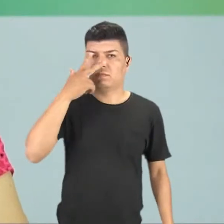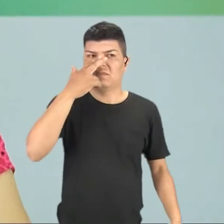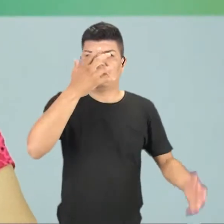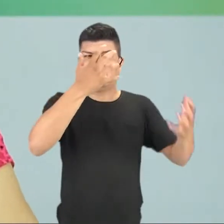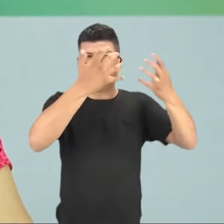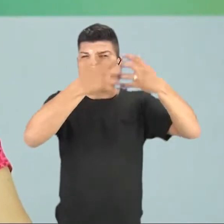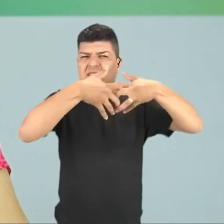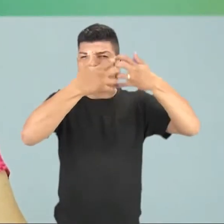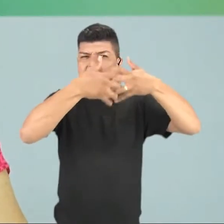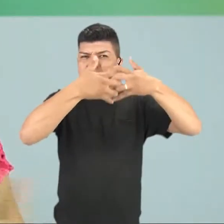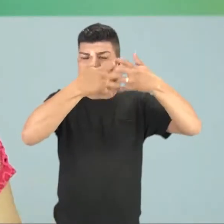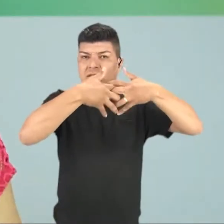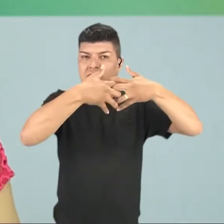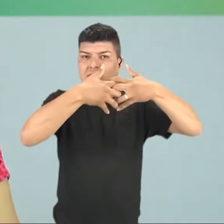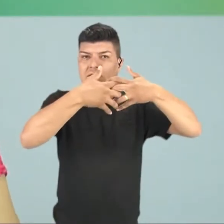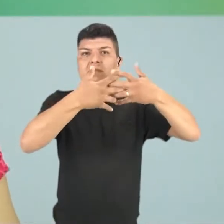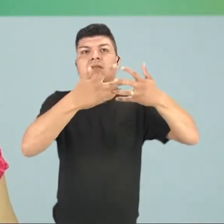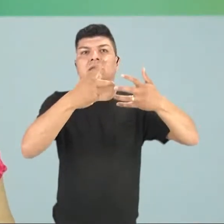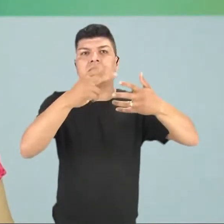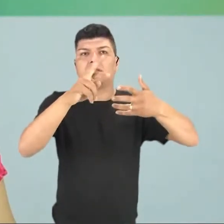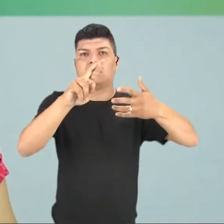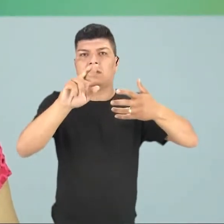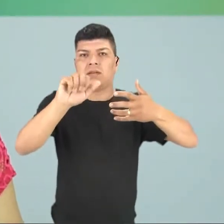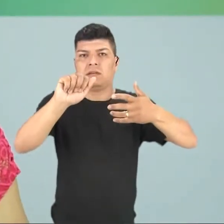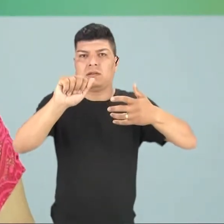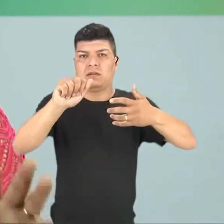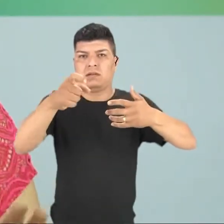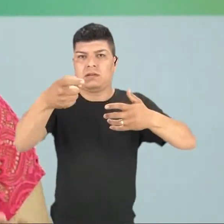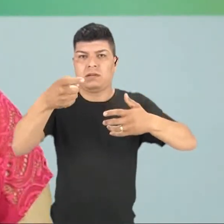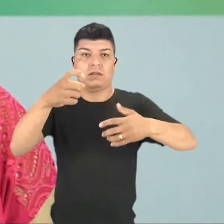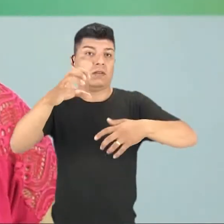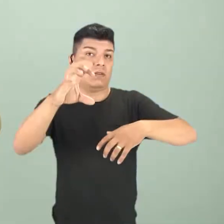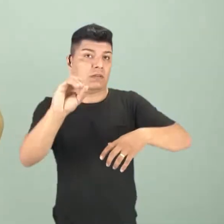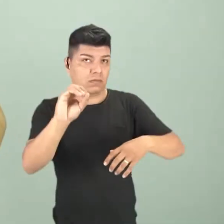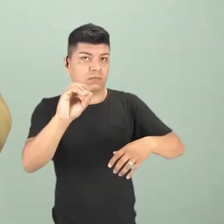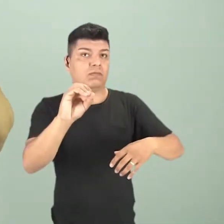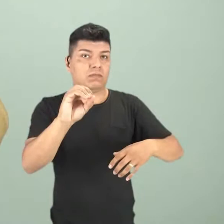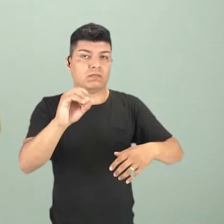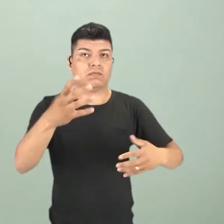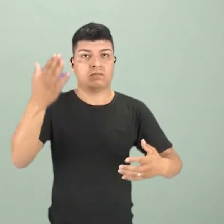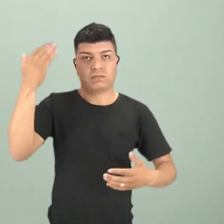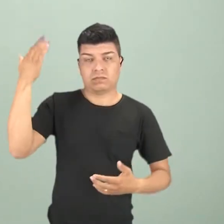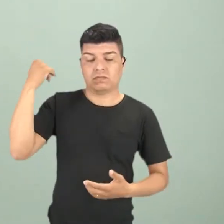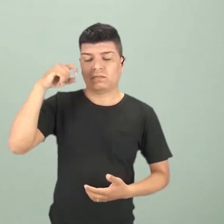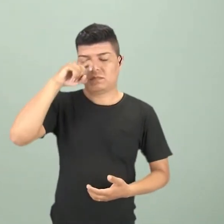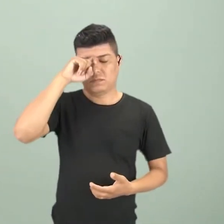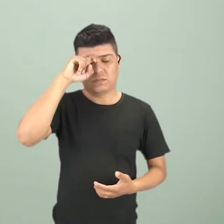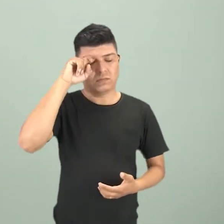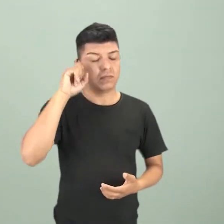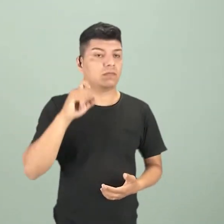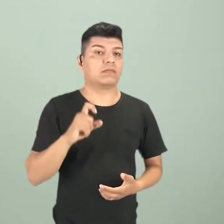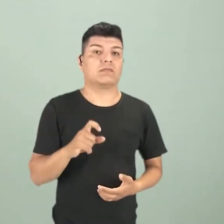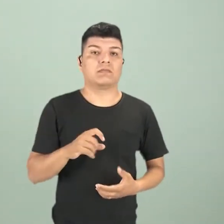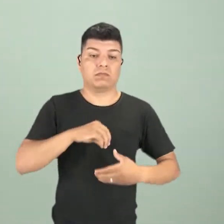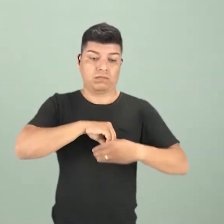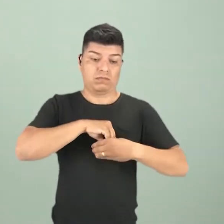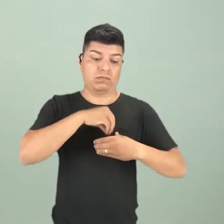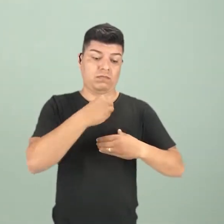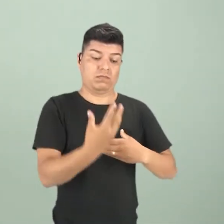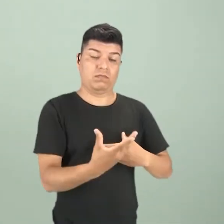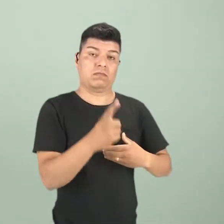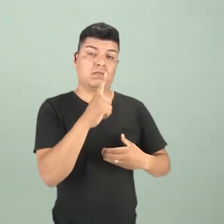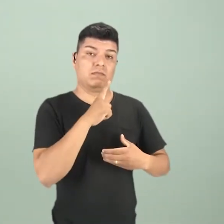confundia com o paradoxo, a antítese. Então vejam bem, na vertente lírica nós